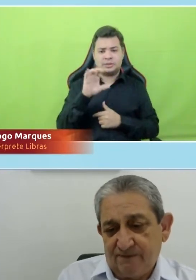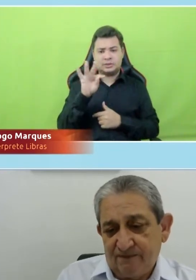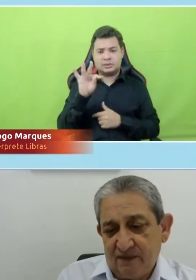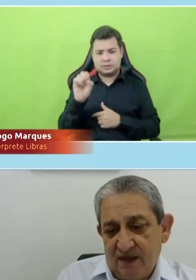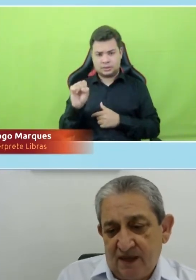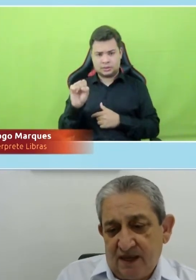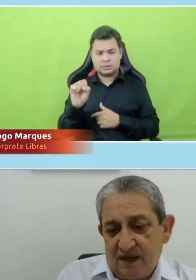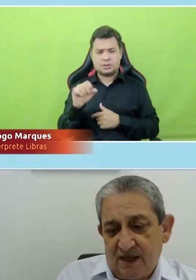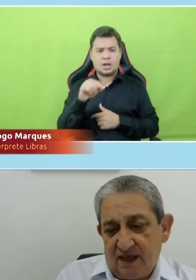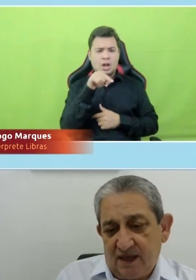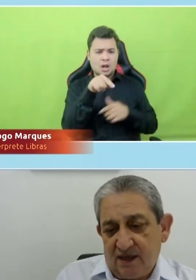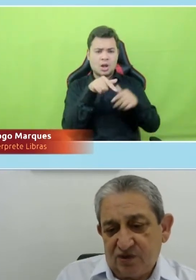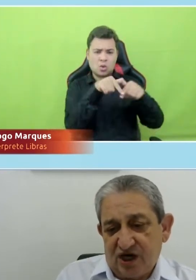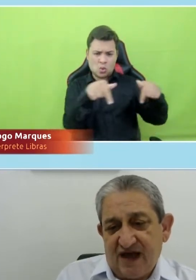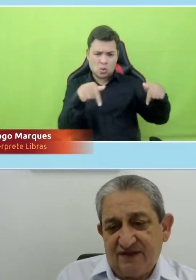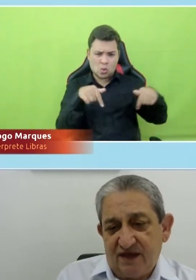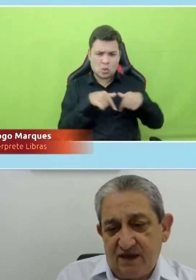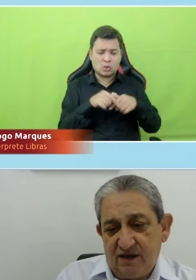os